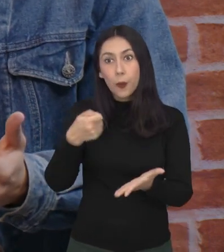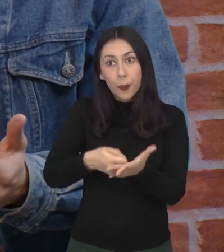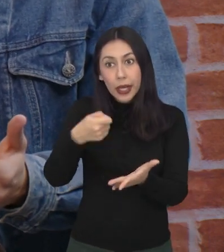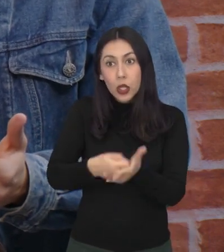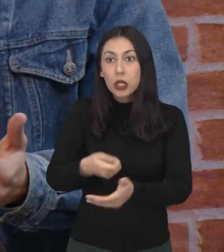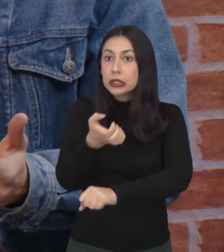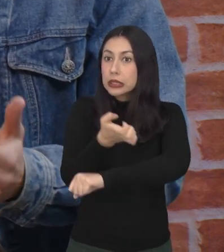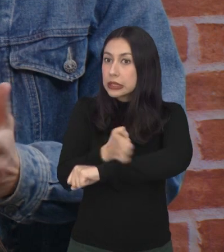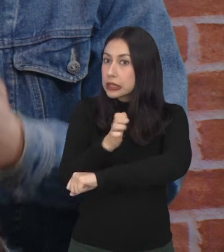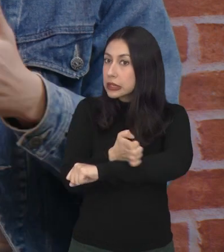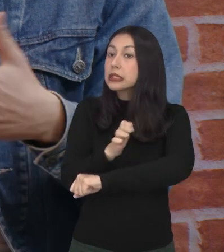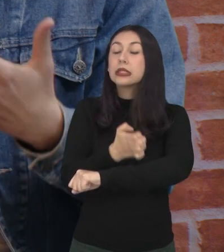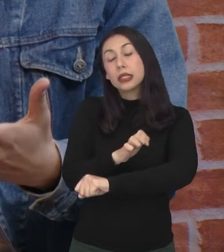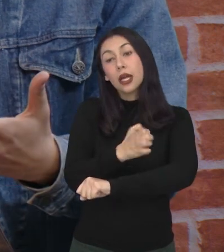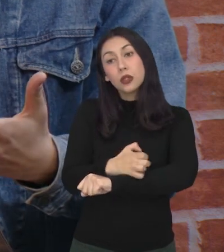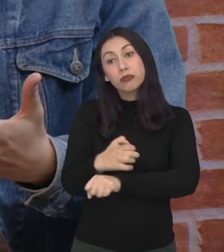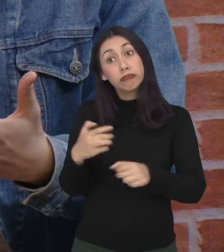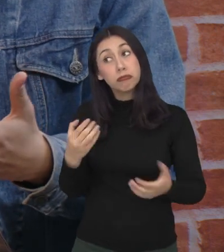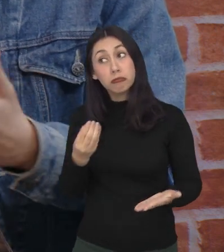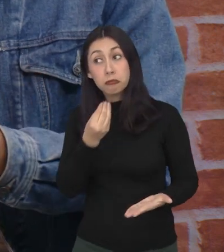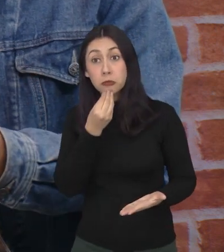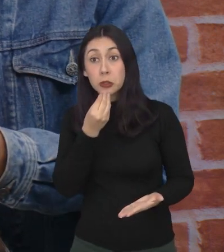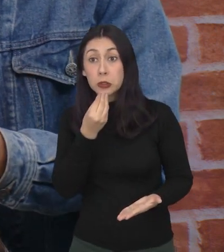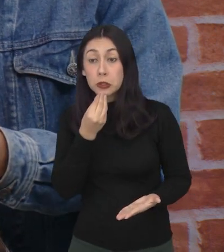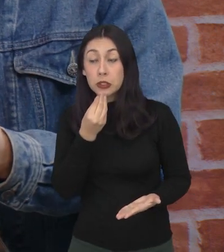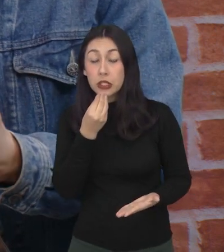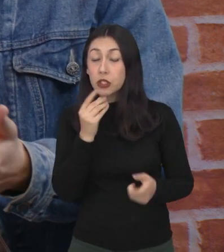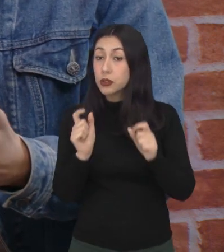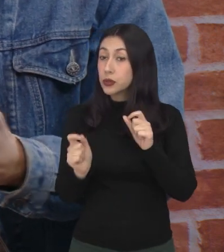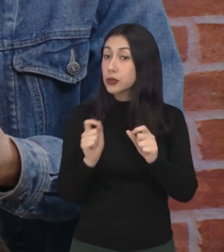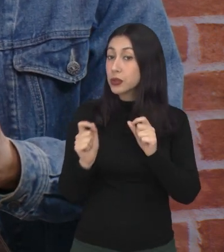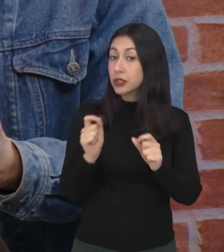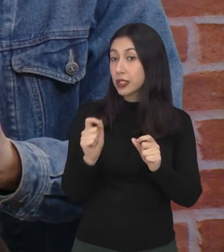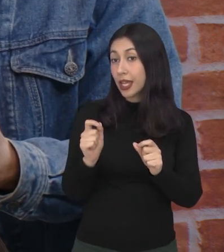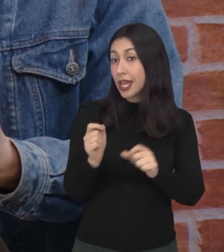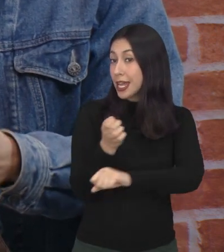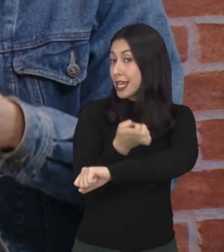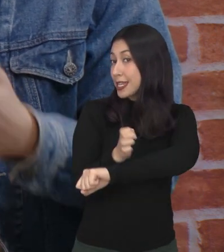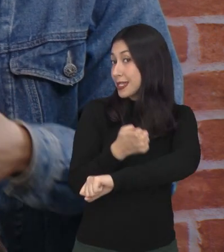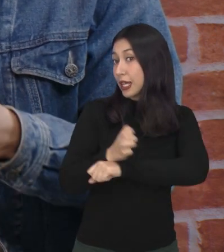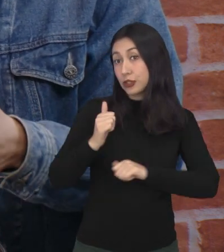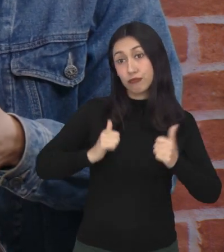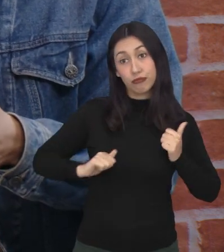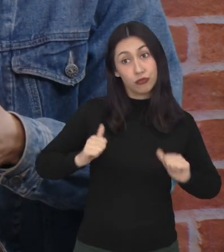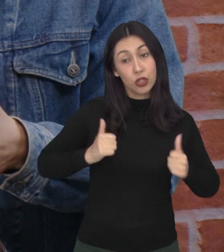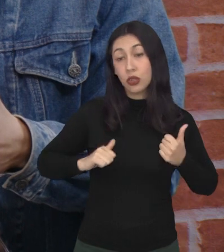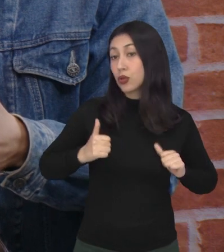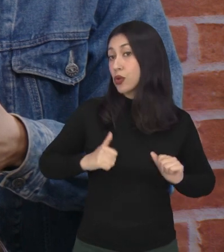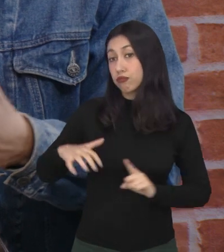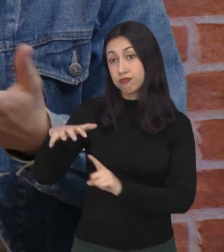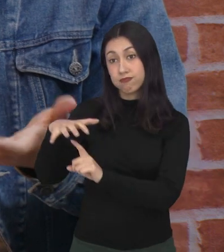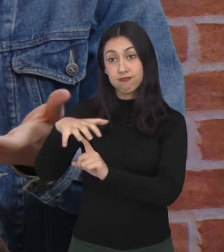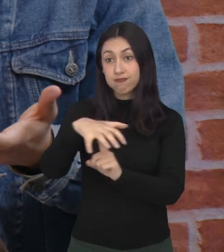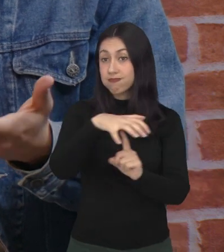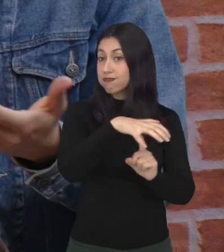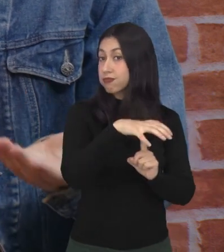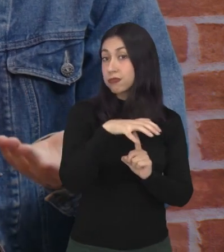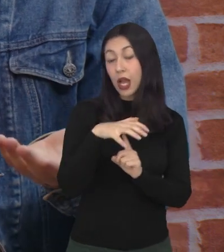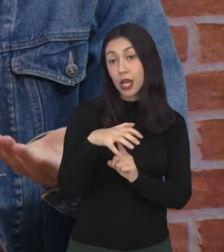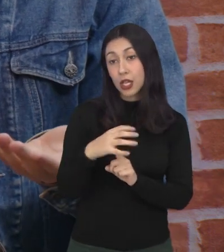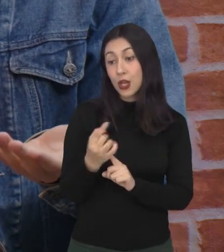ator, comunicação, né? Como um todo. E como ator, você é lá de Taubaté, né? Ele é aqui da nossa região. Na verdade eu sou de Caçapava, mas